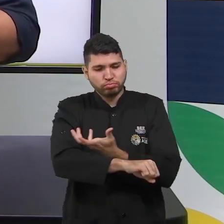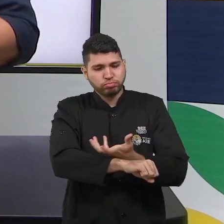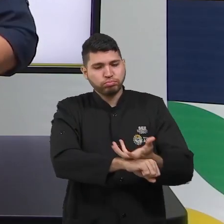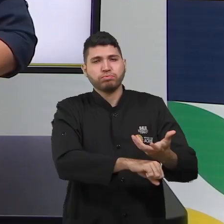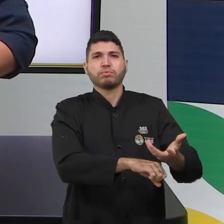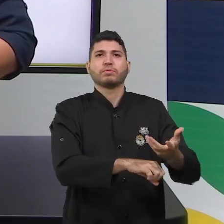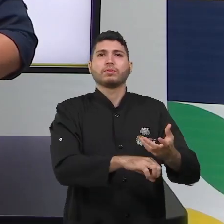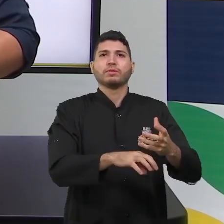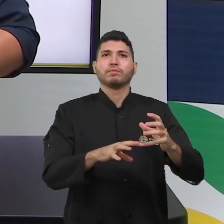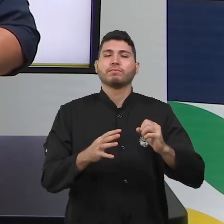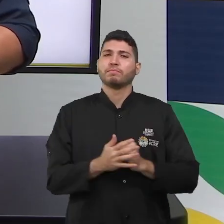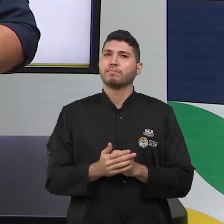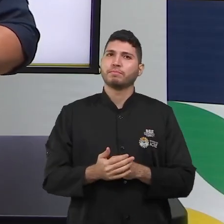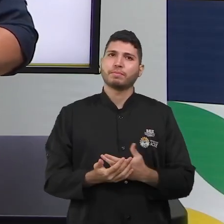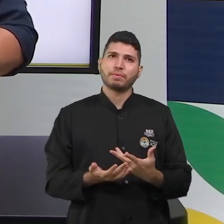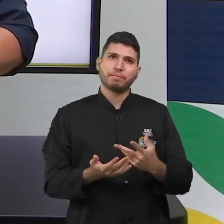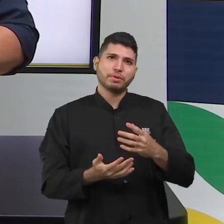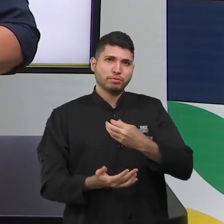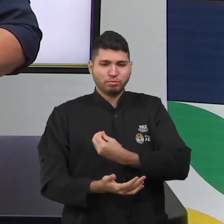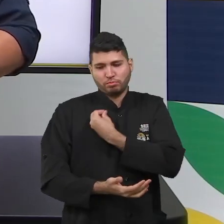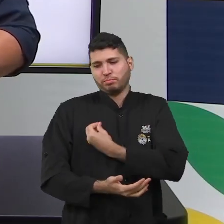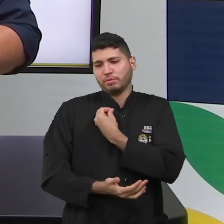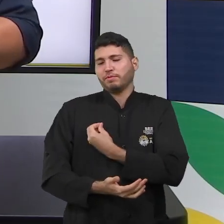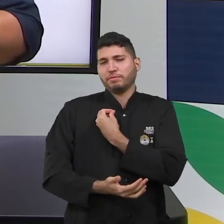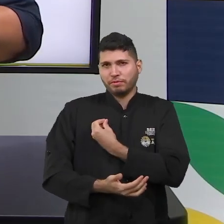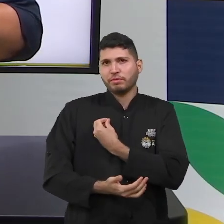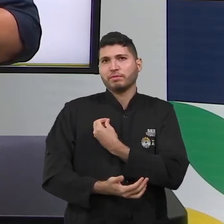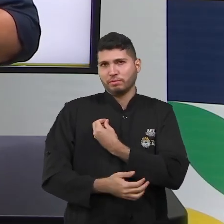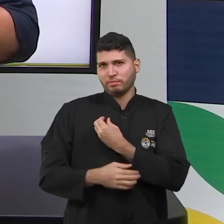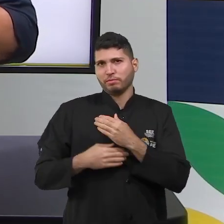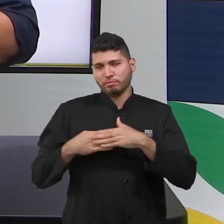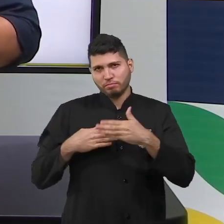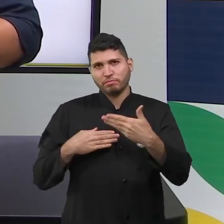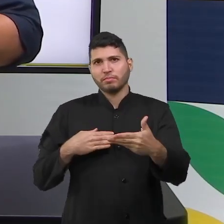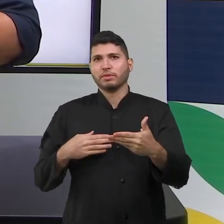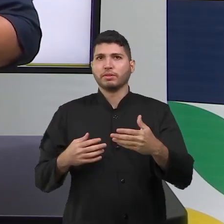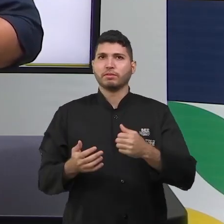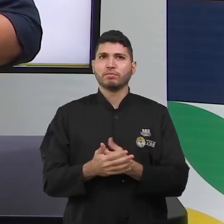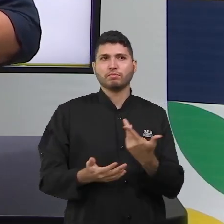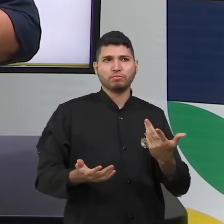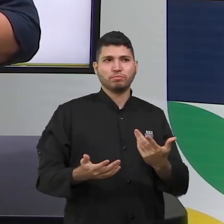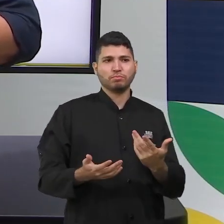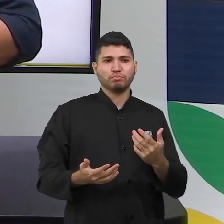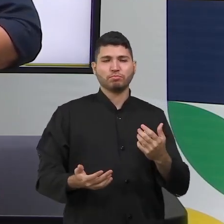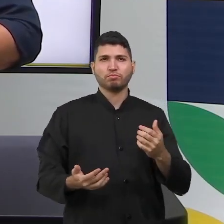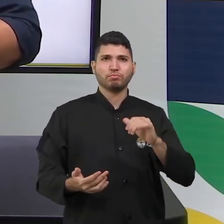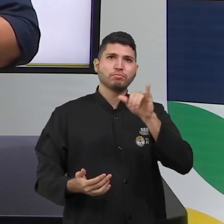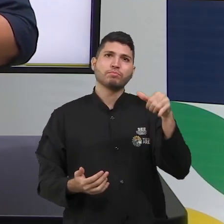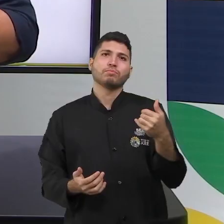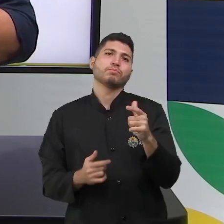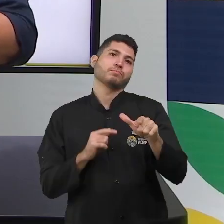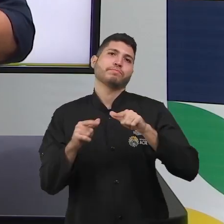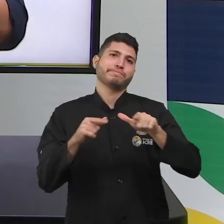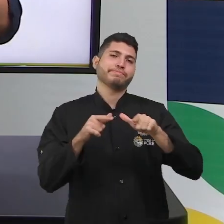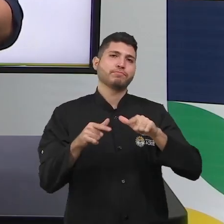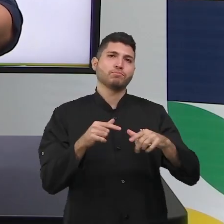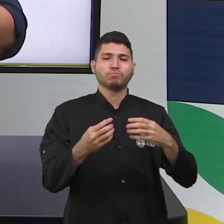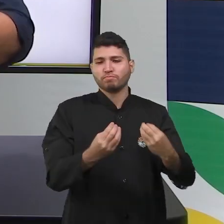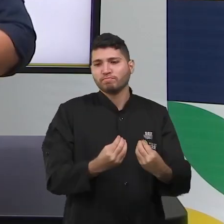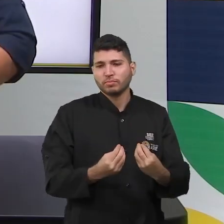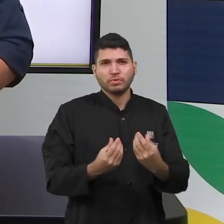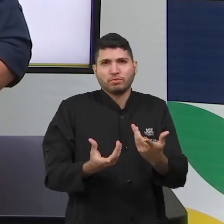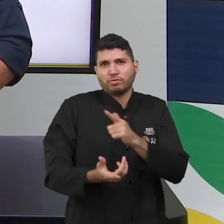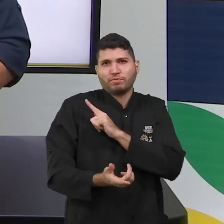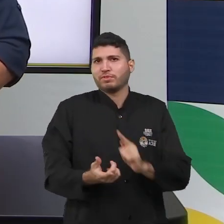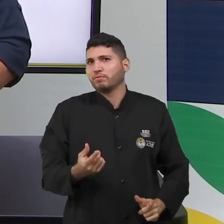uma subsistência, não concedeu emprego, não concedeu a essas pessoas a inserção